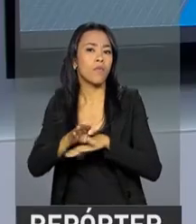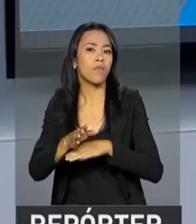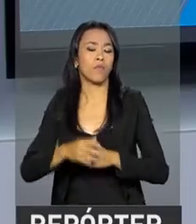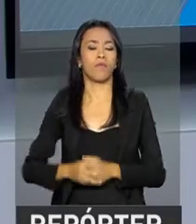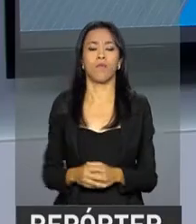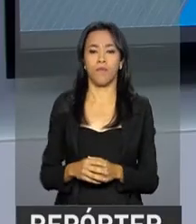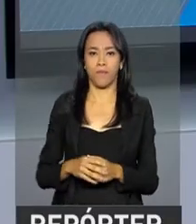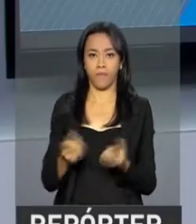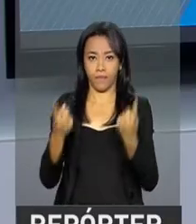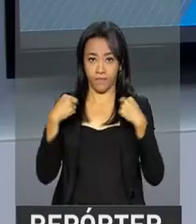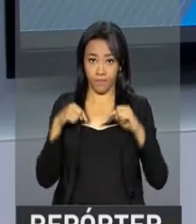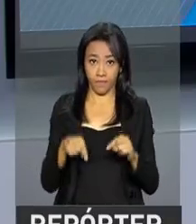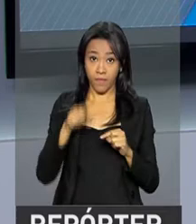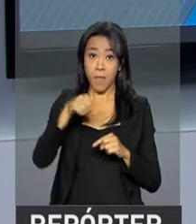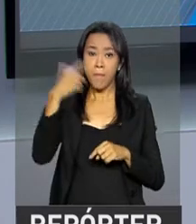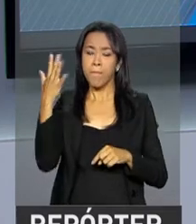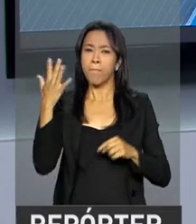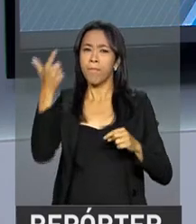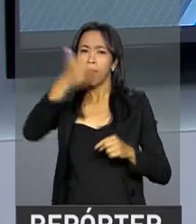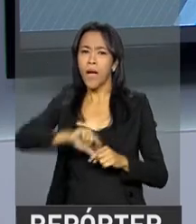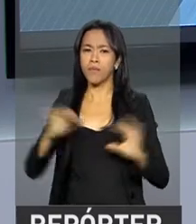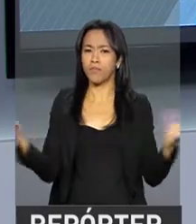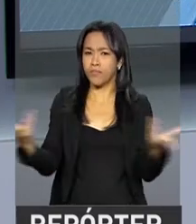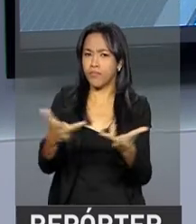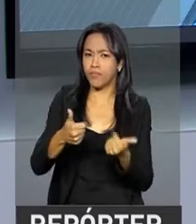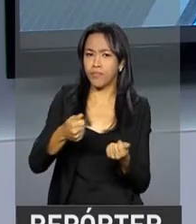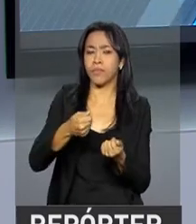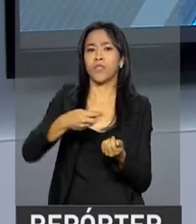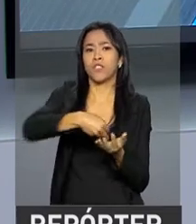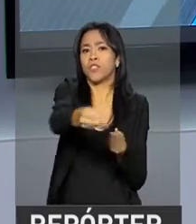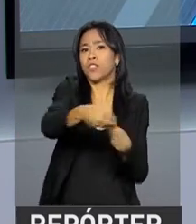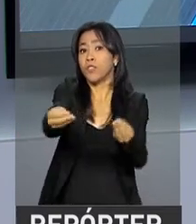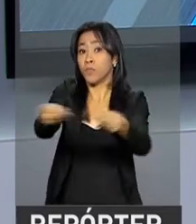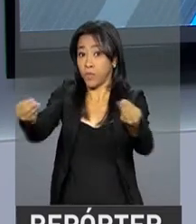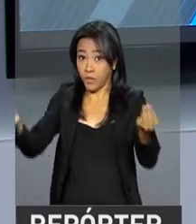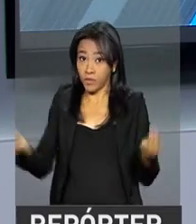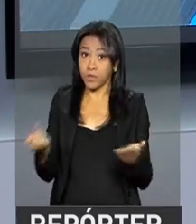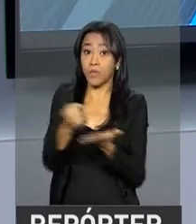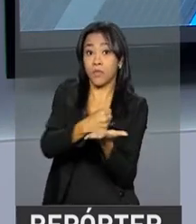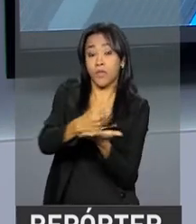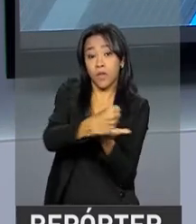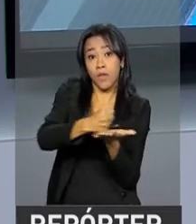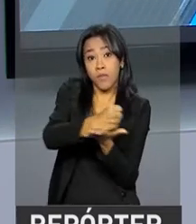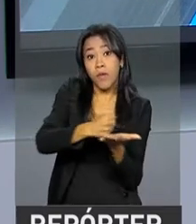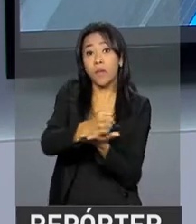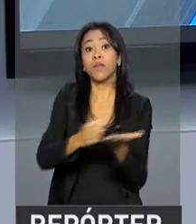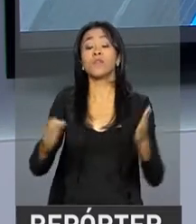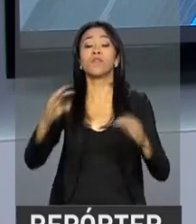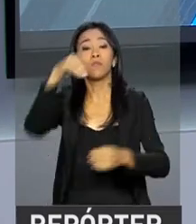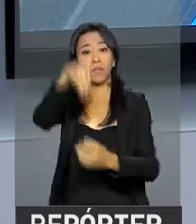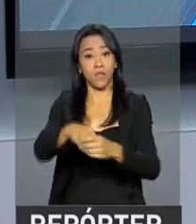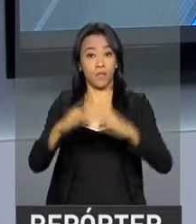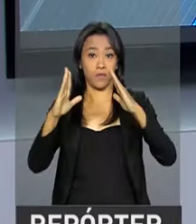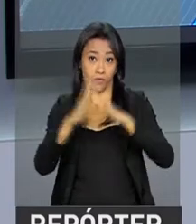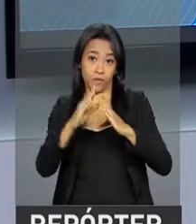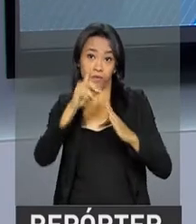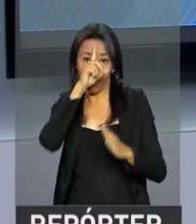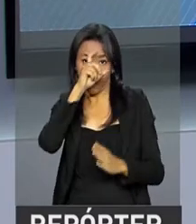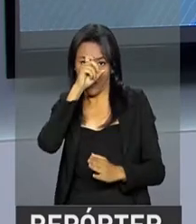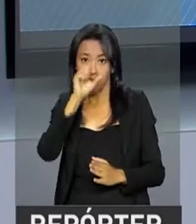mais eficiência na oferta de remédios da atenção básica no sistema único de saúde quem conta pra gente